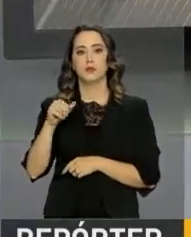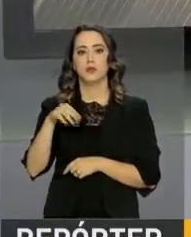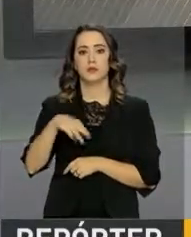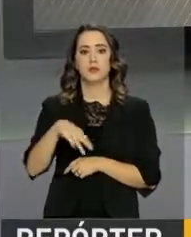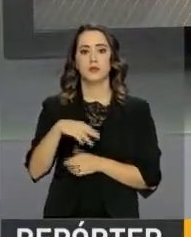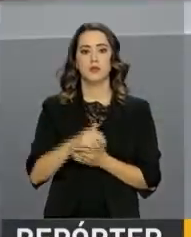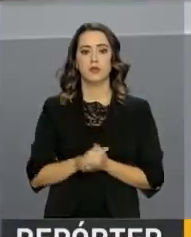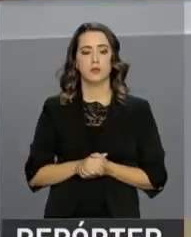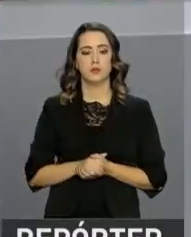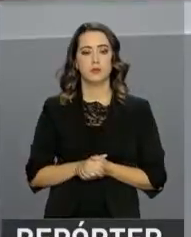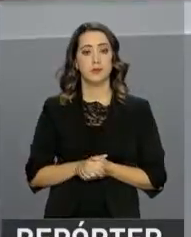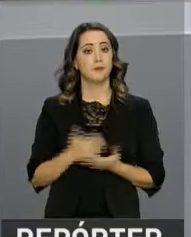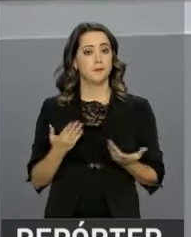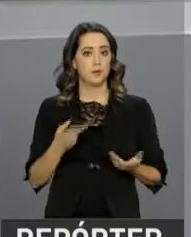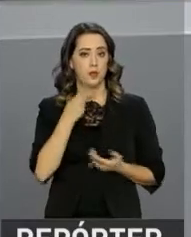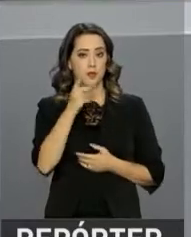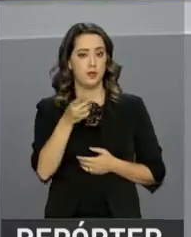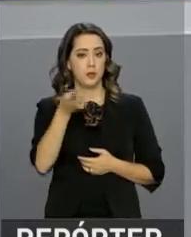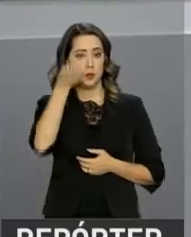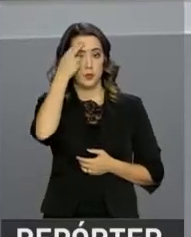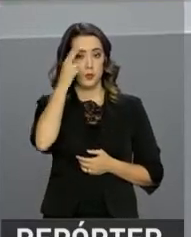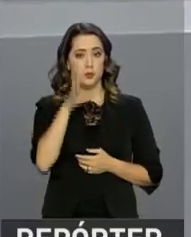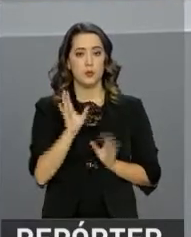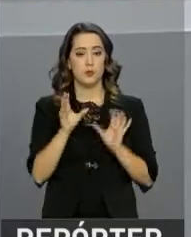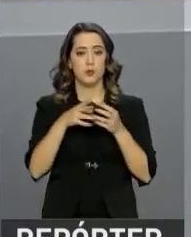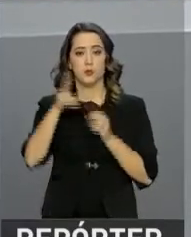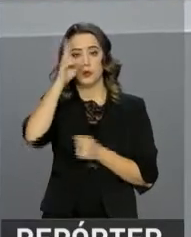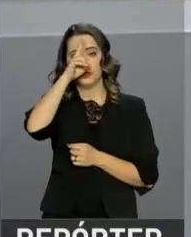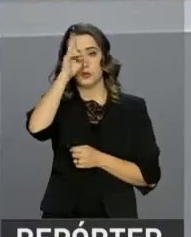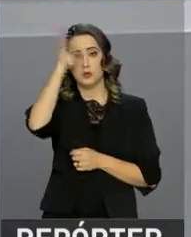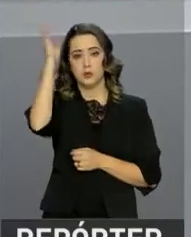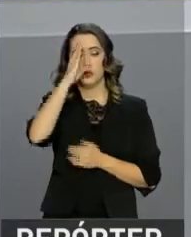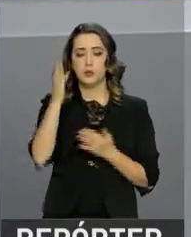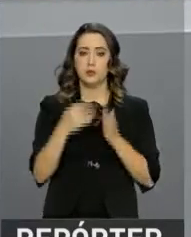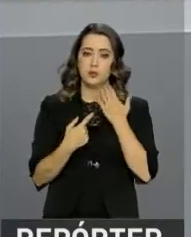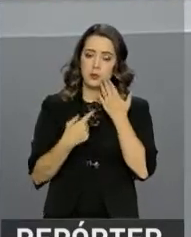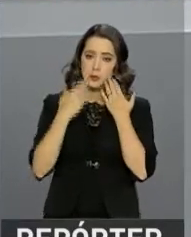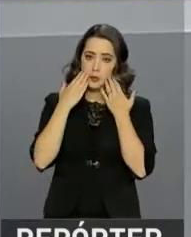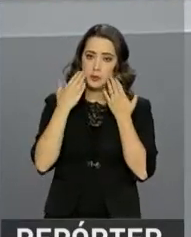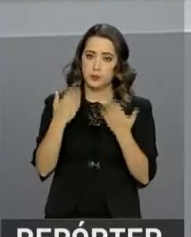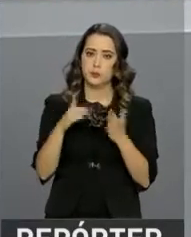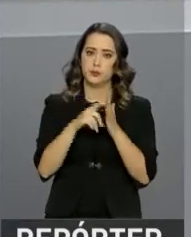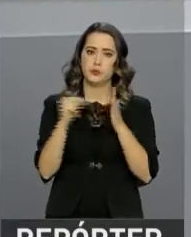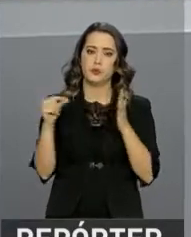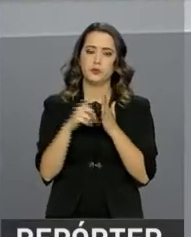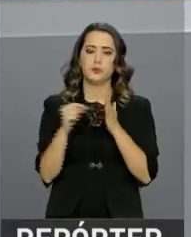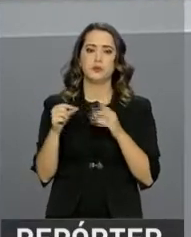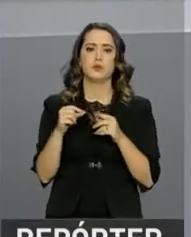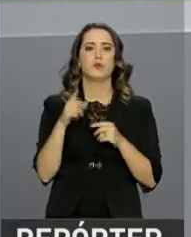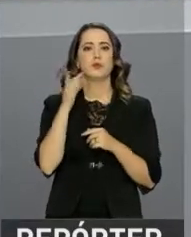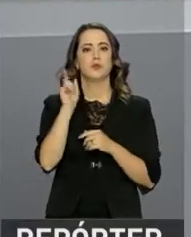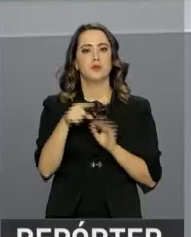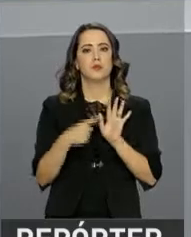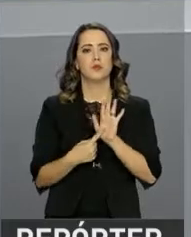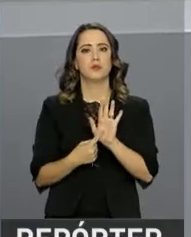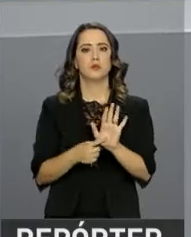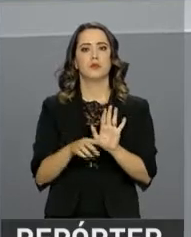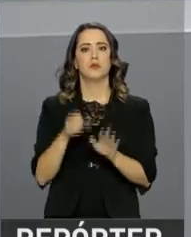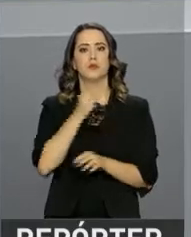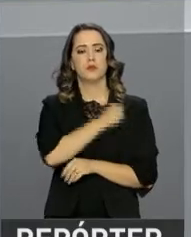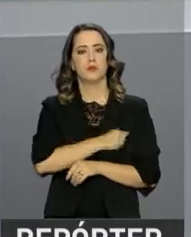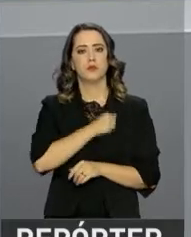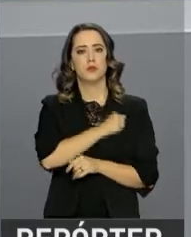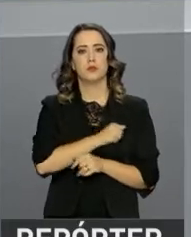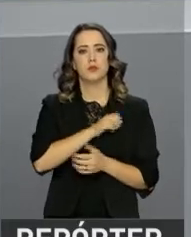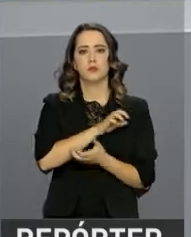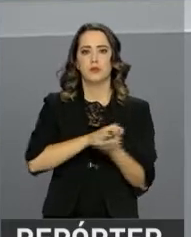IBRAM. E ainda sobre cultura, parte da história do Brasil está em exposição no Palácio do Planalto, em Brasília. A mostra